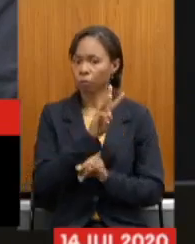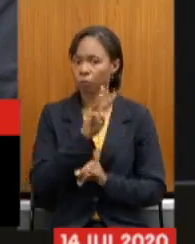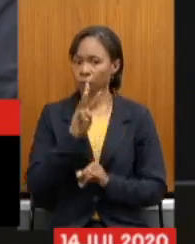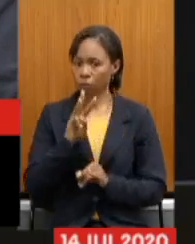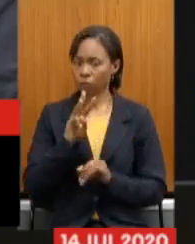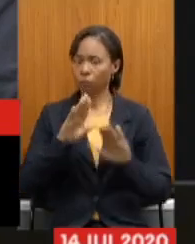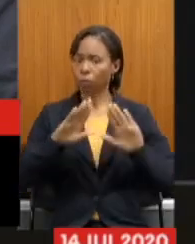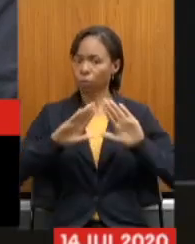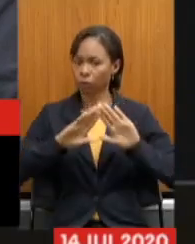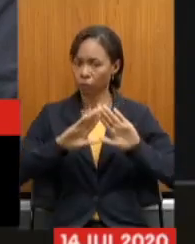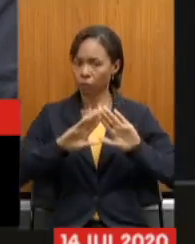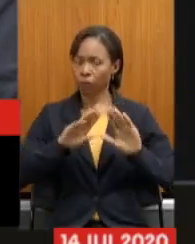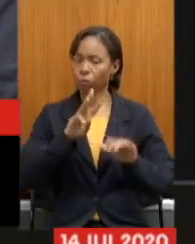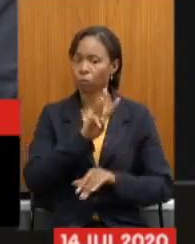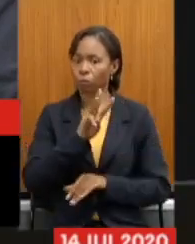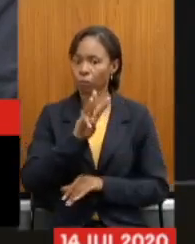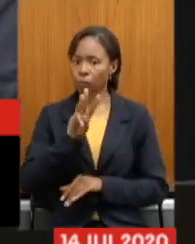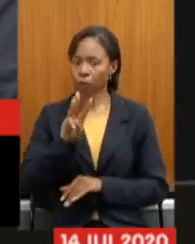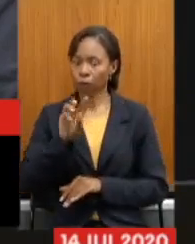endereço